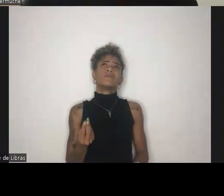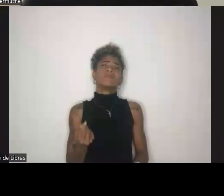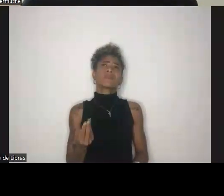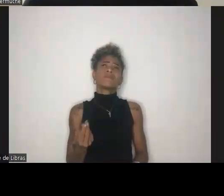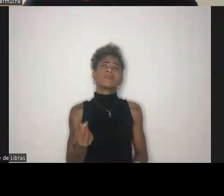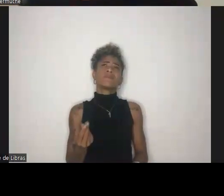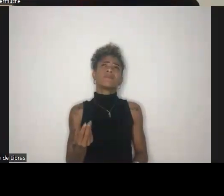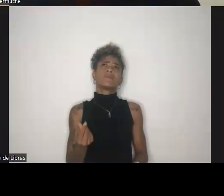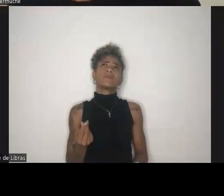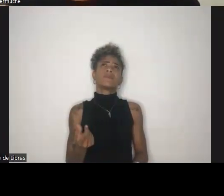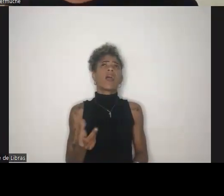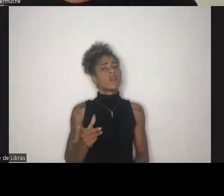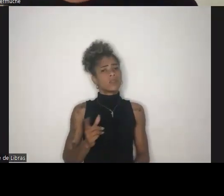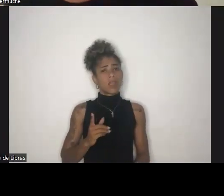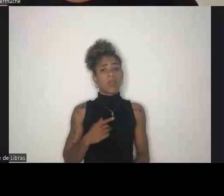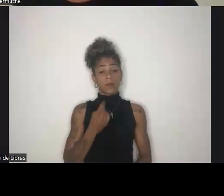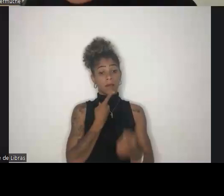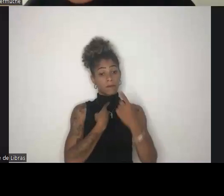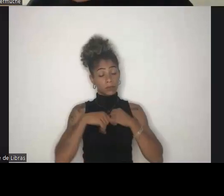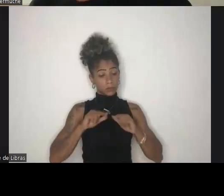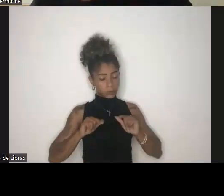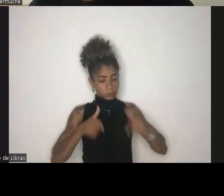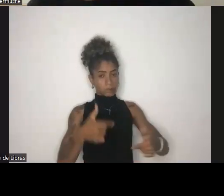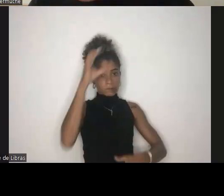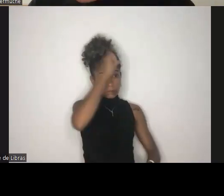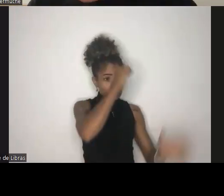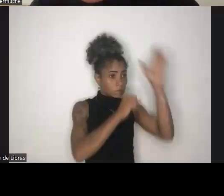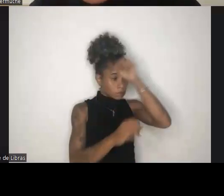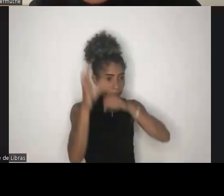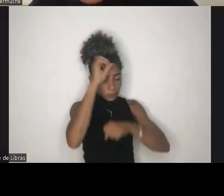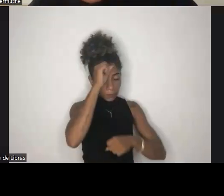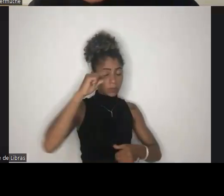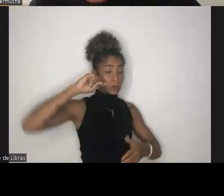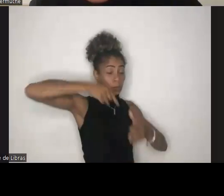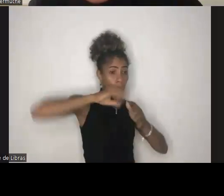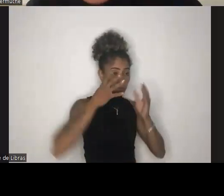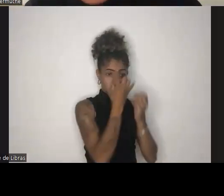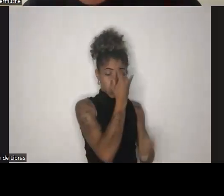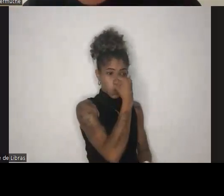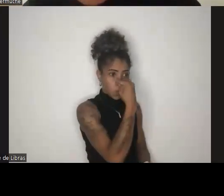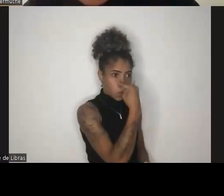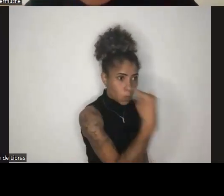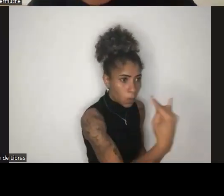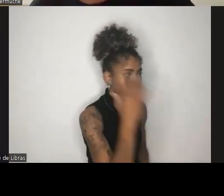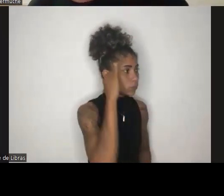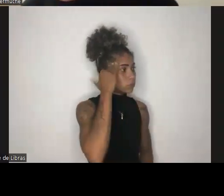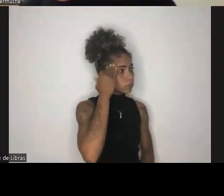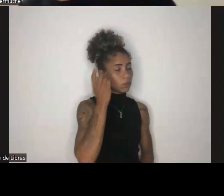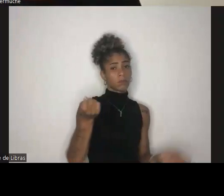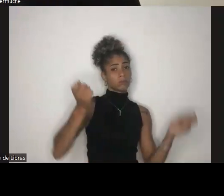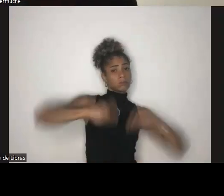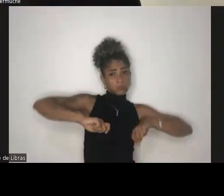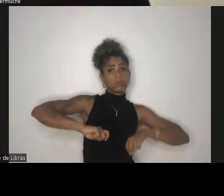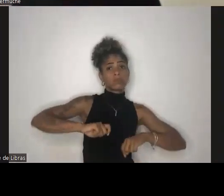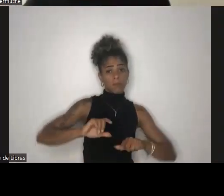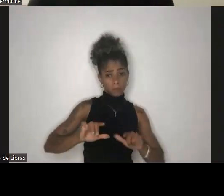eu tenho uma disposição muito grande para mim embrenhar para entender as possibilidades de